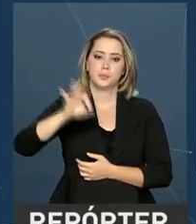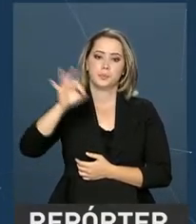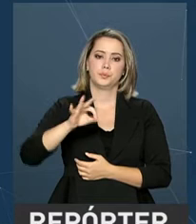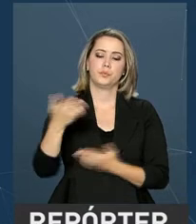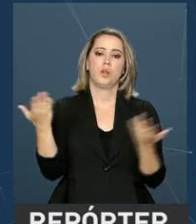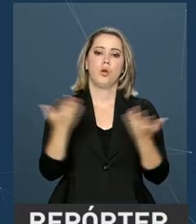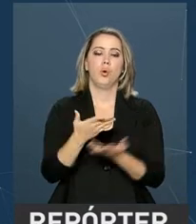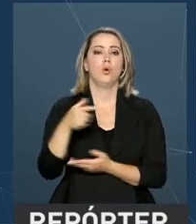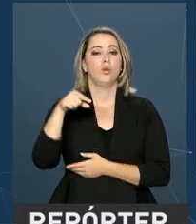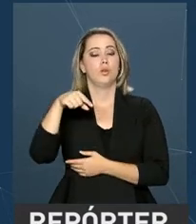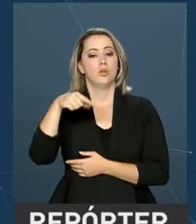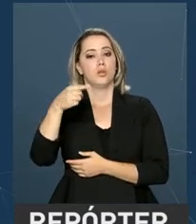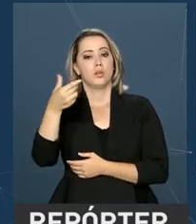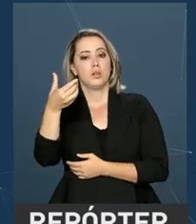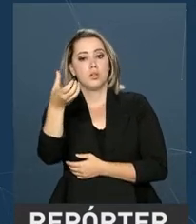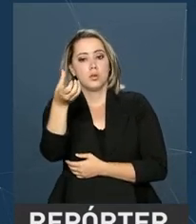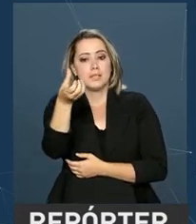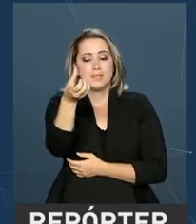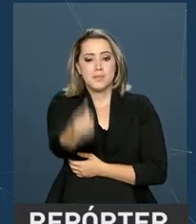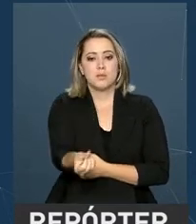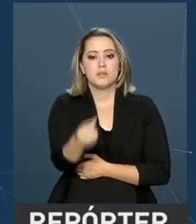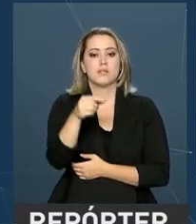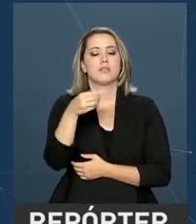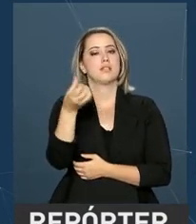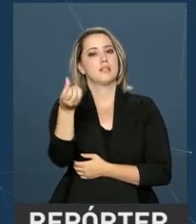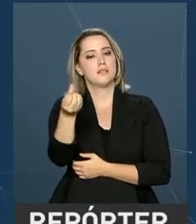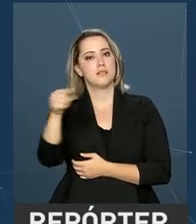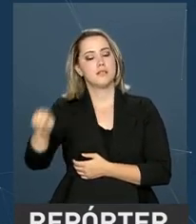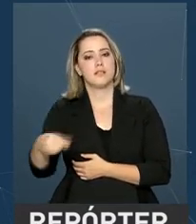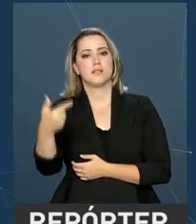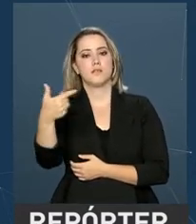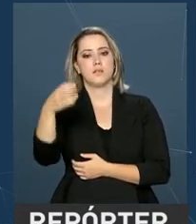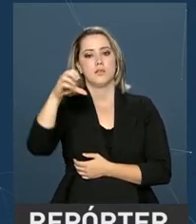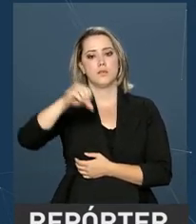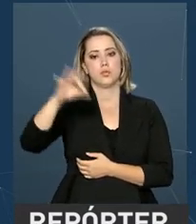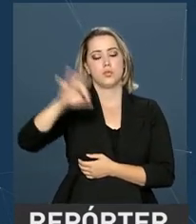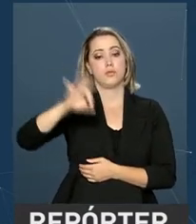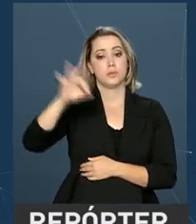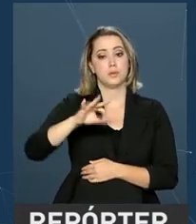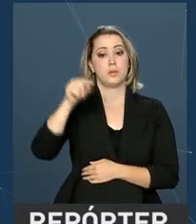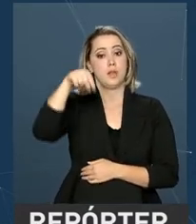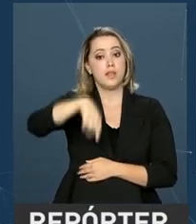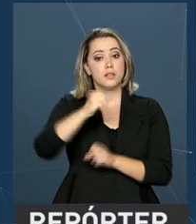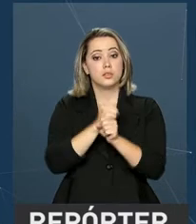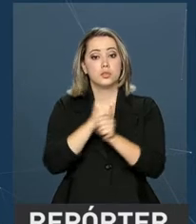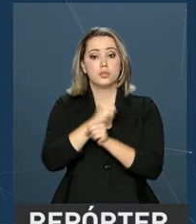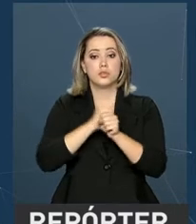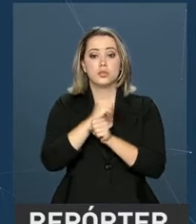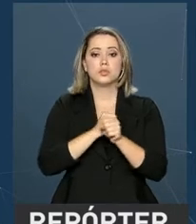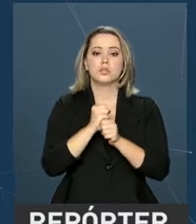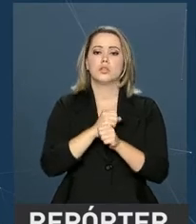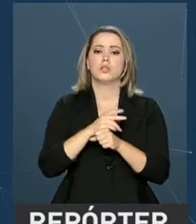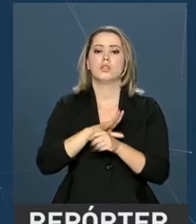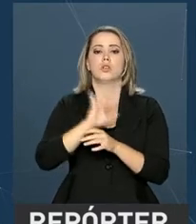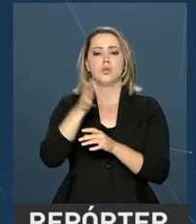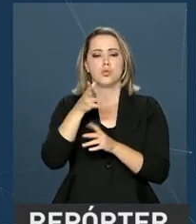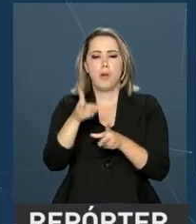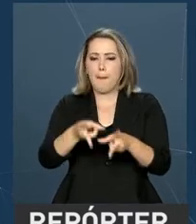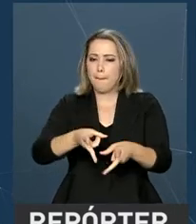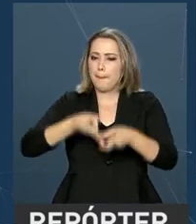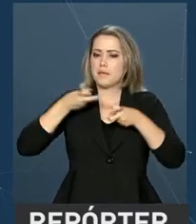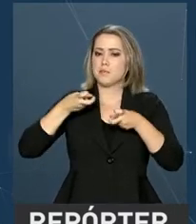2016 ela encerrou o ano em 6,29 por cento e neste ano segundo analistas de mercado